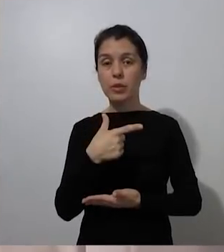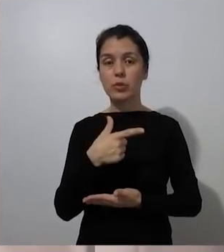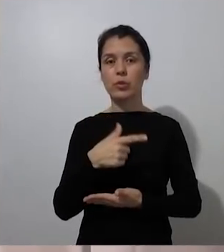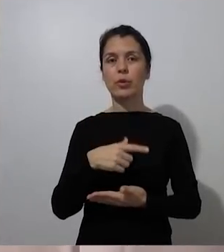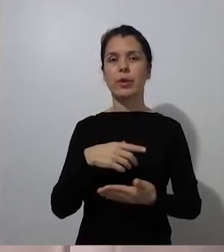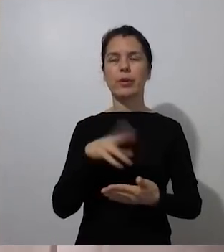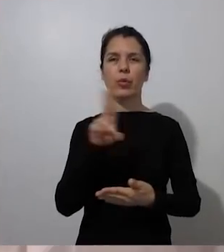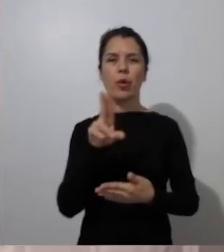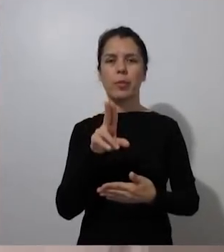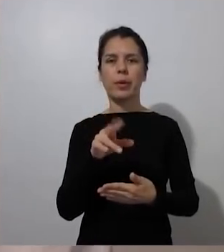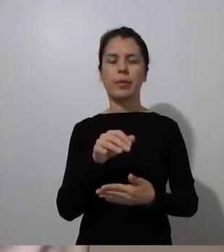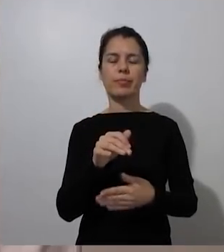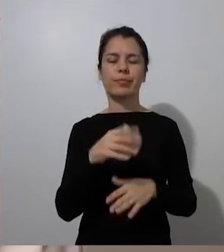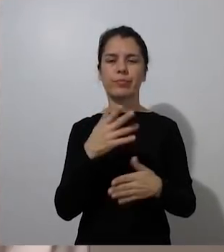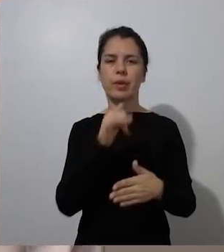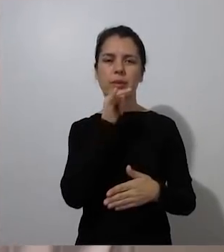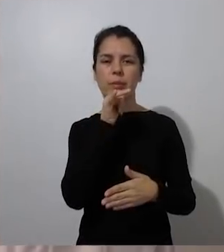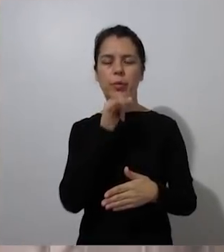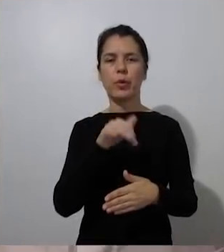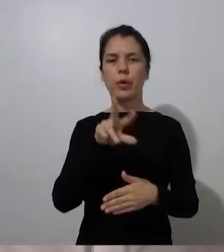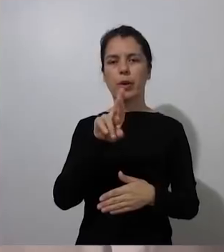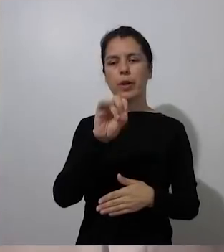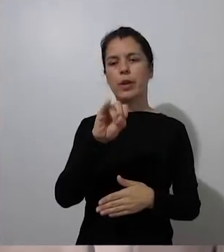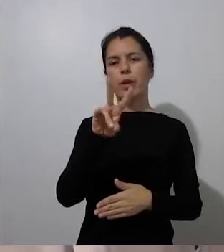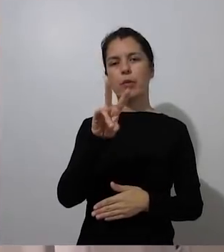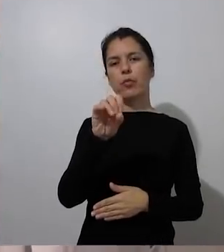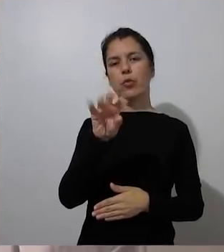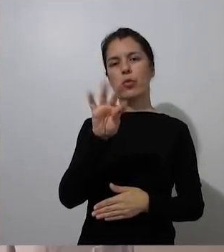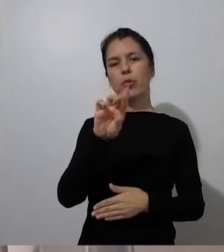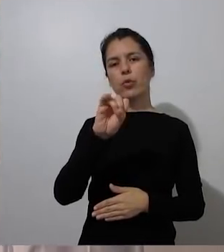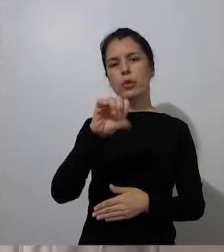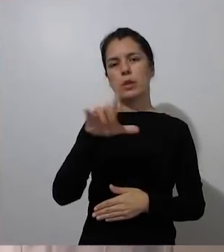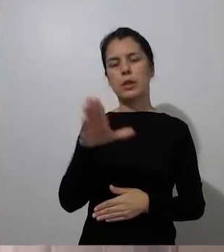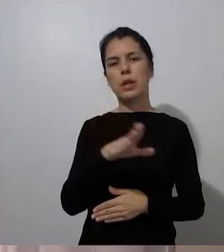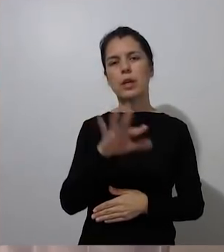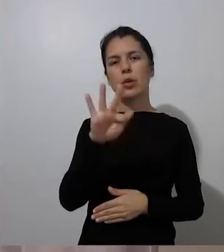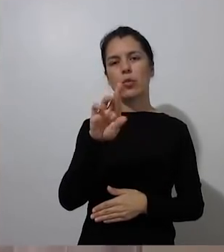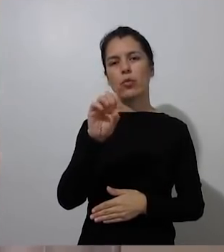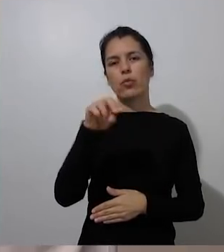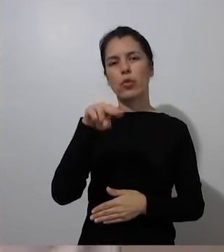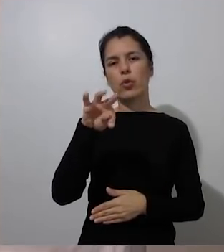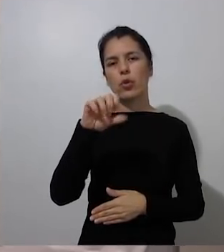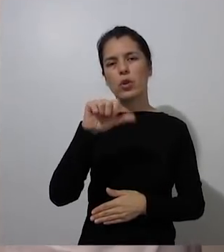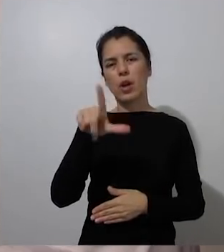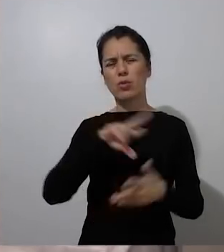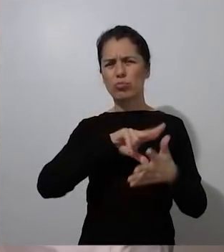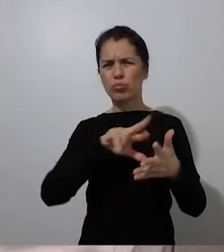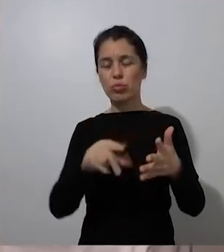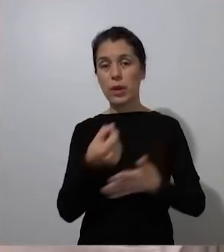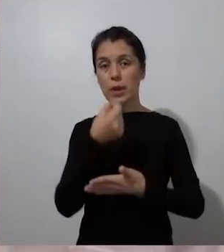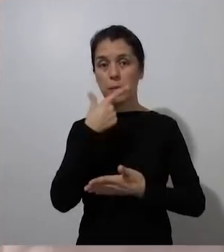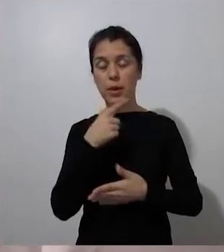ansiolíticos, seja, vou dar um nome de fantasia, o Rivotril, o Lexotan, o Diazepam, né? O Frontal, que é o alprazolam, eles